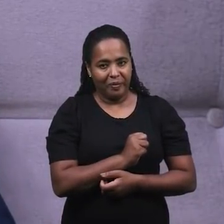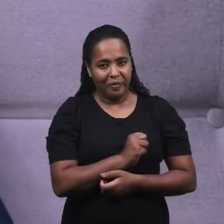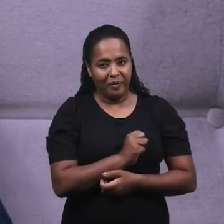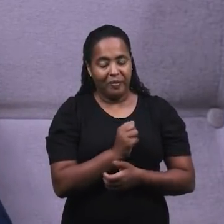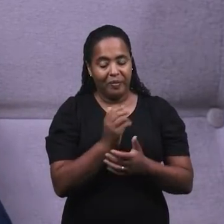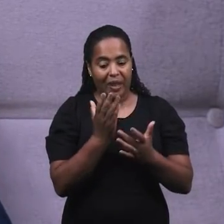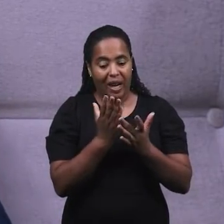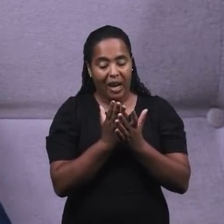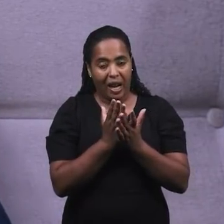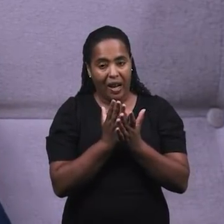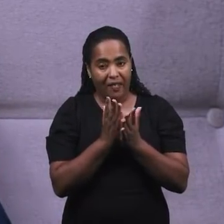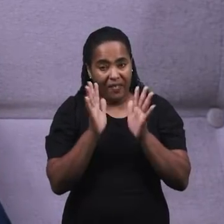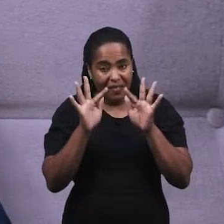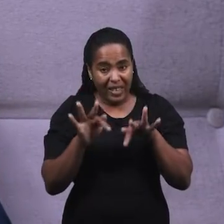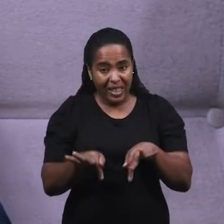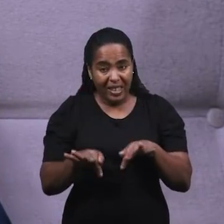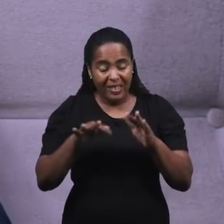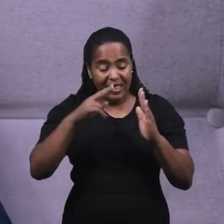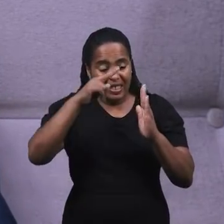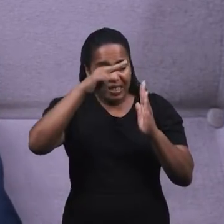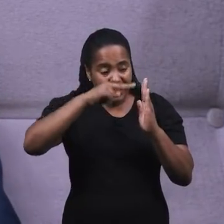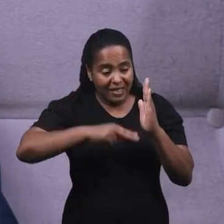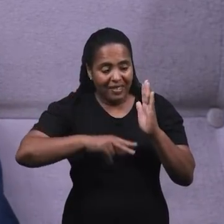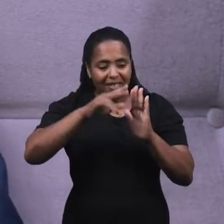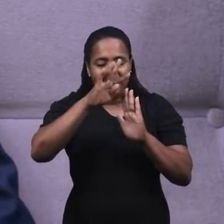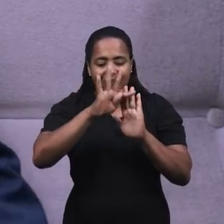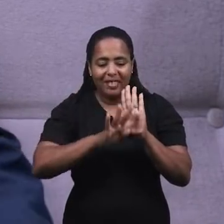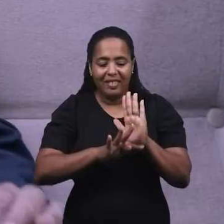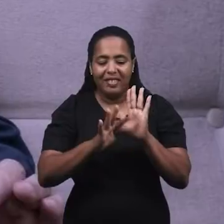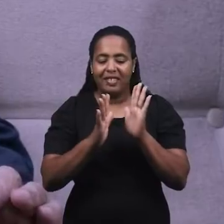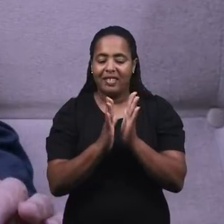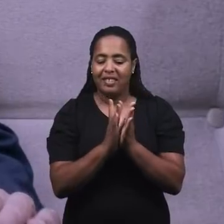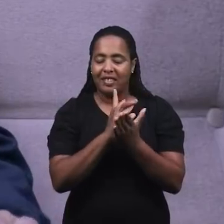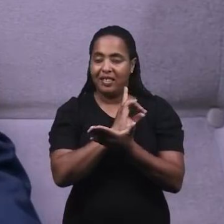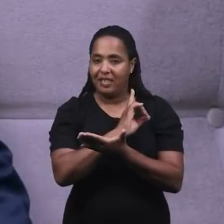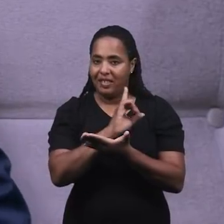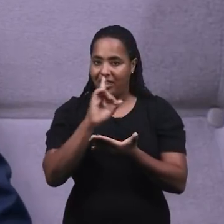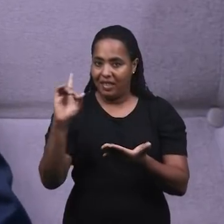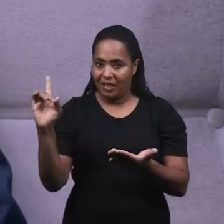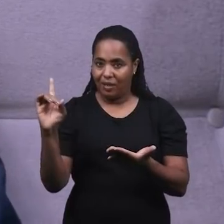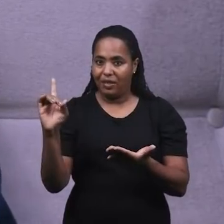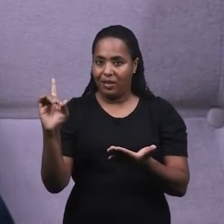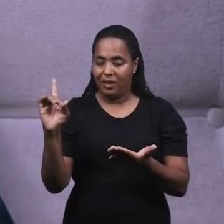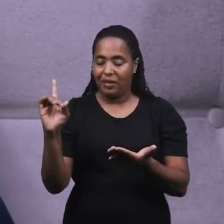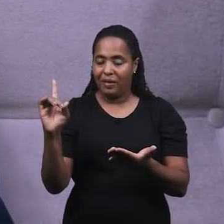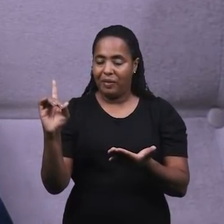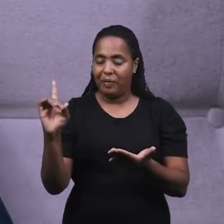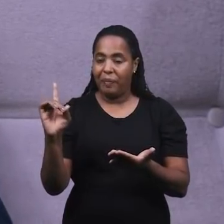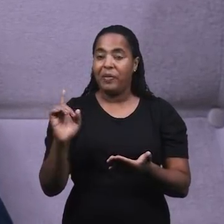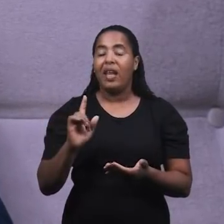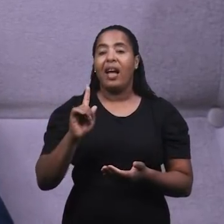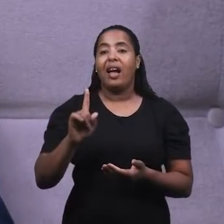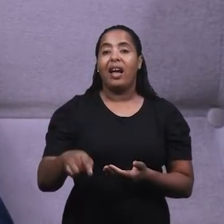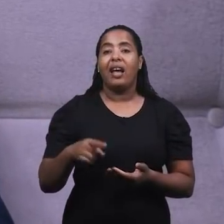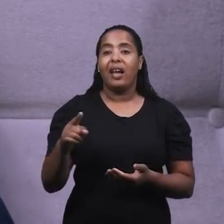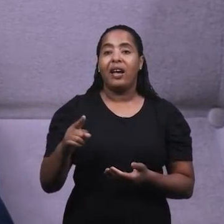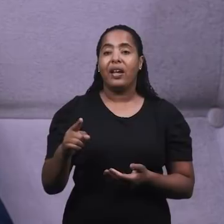acabamos de ler um texto bíblico que é uma das